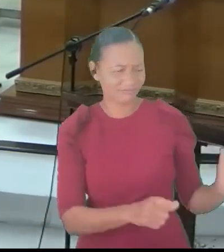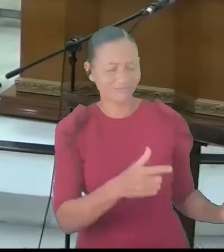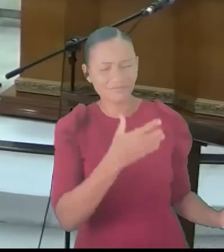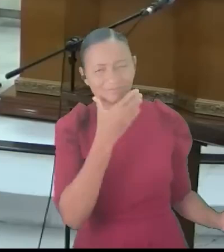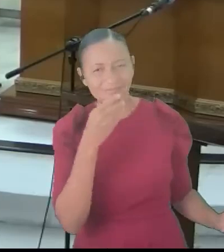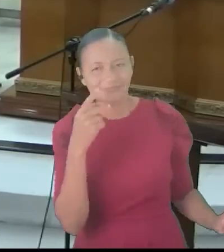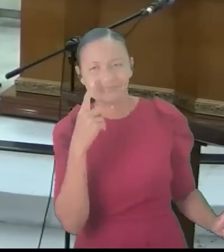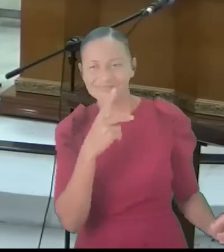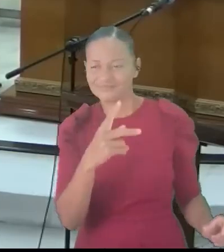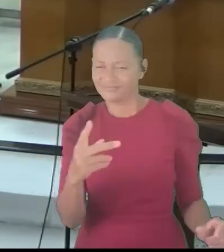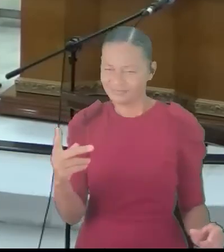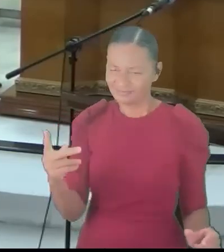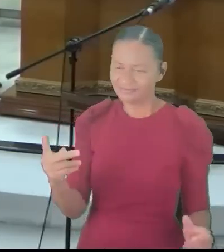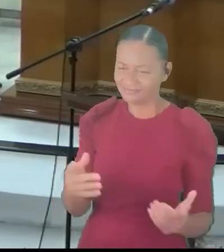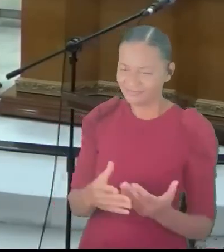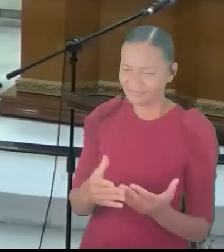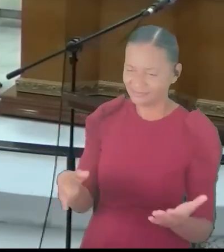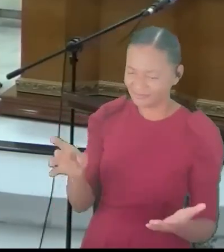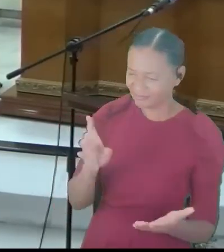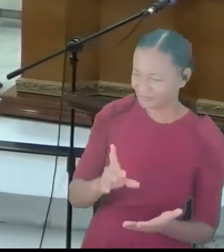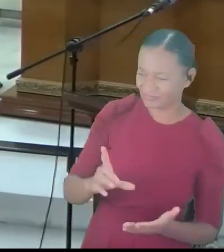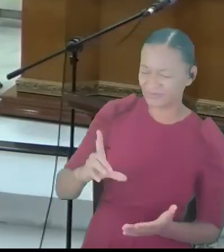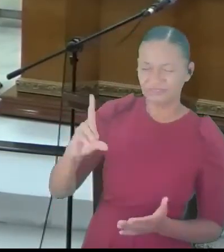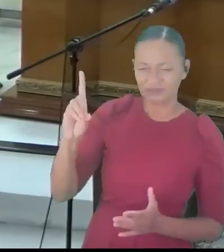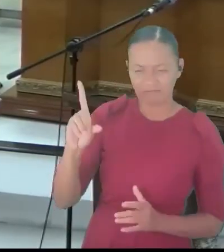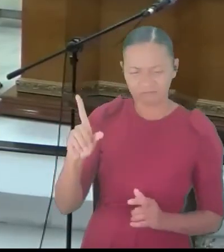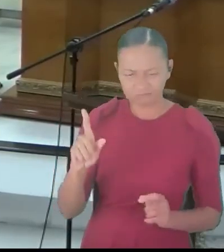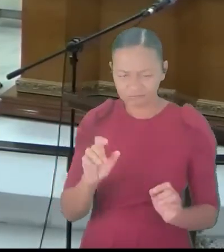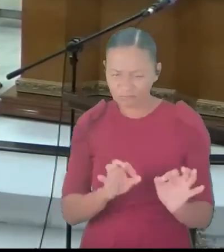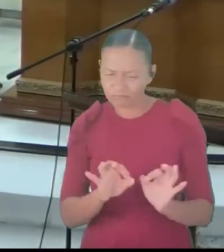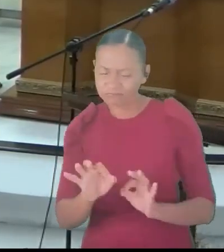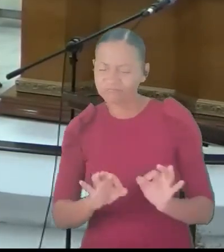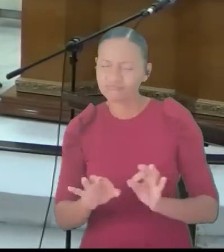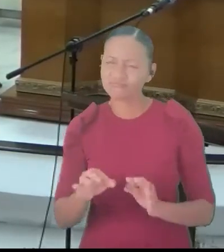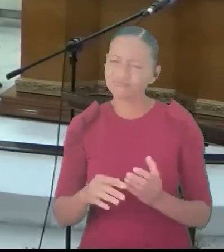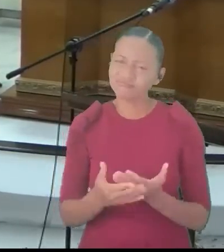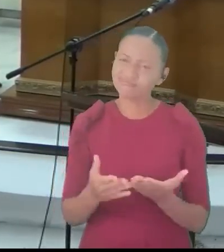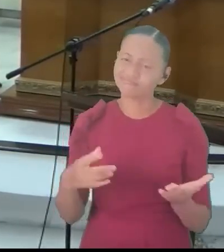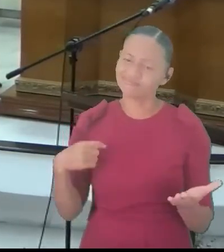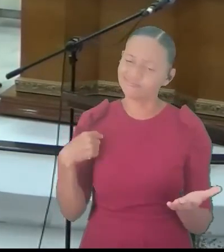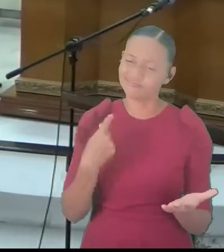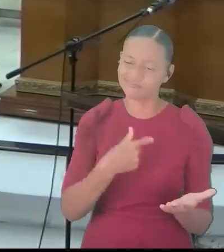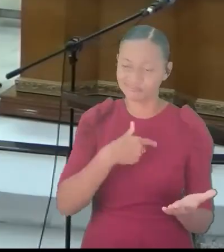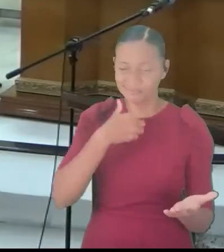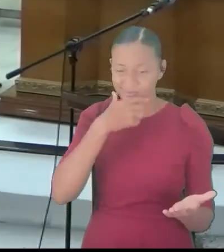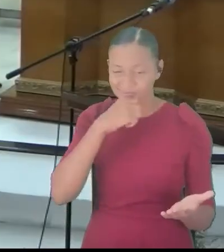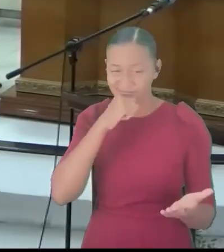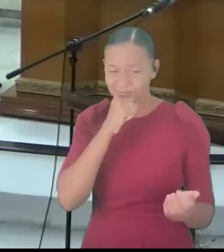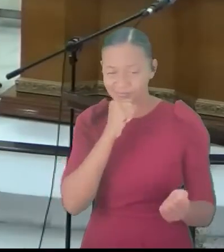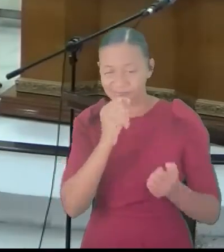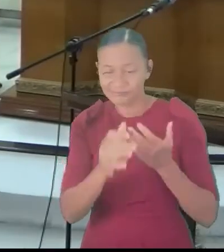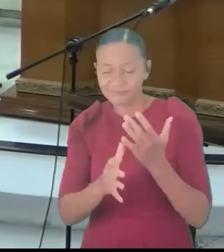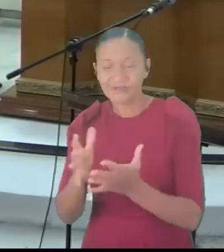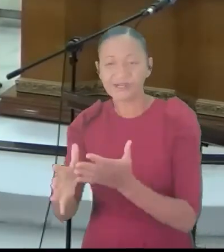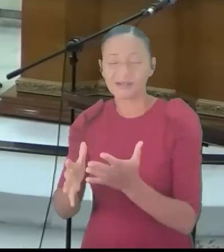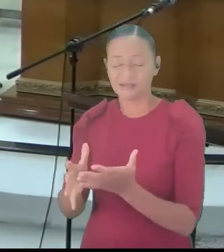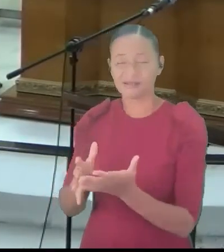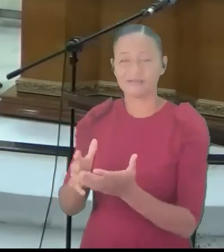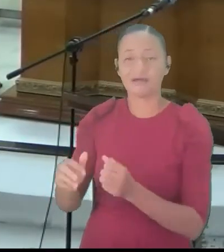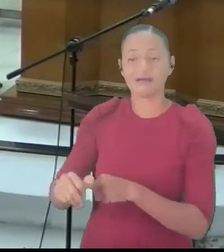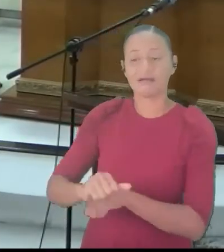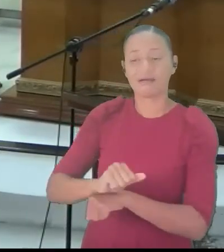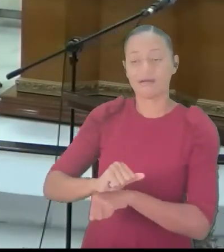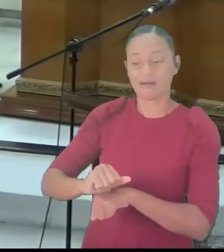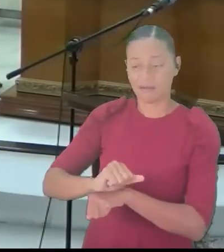do concerto que Deus fez com nossos pais, dizendo a Abraão: